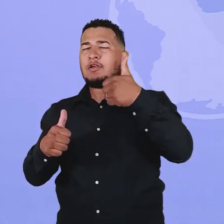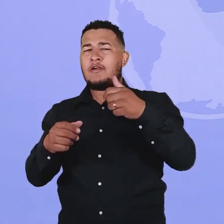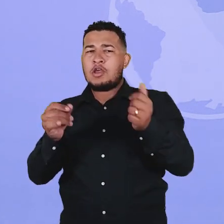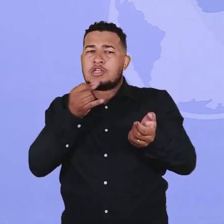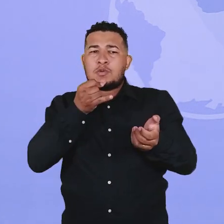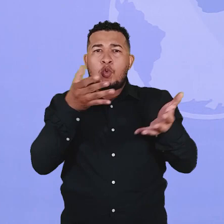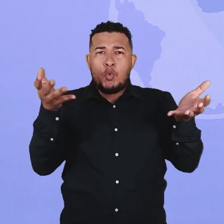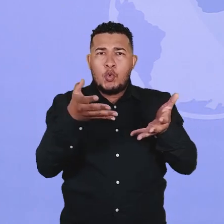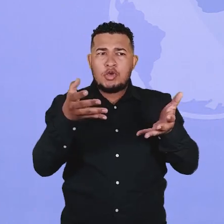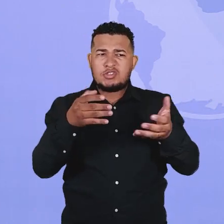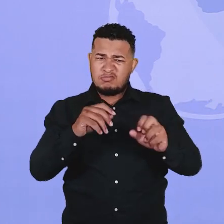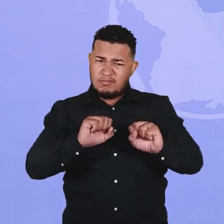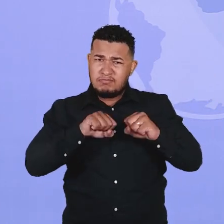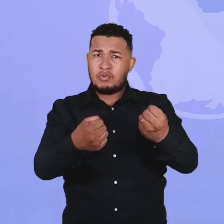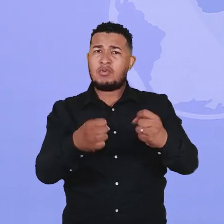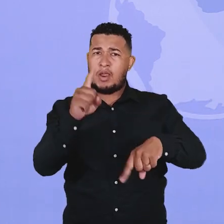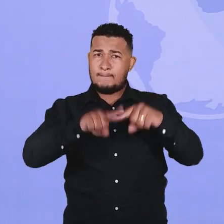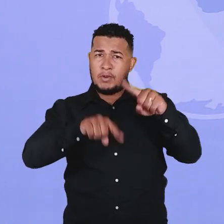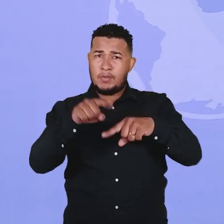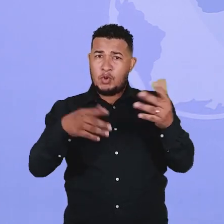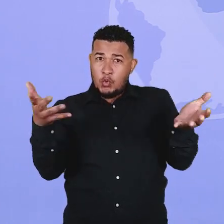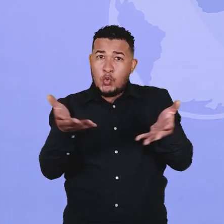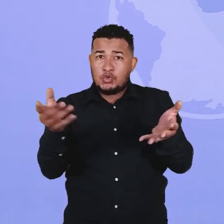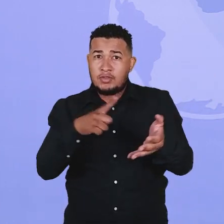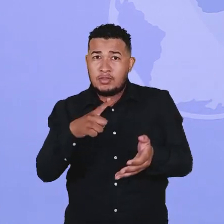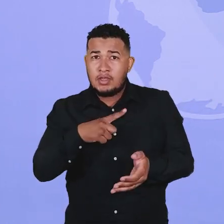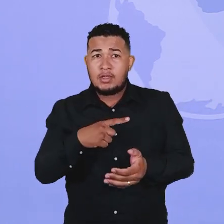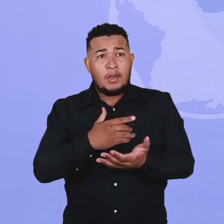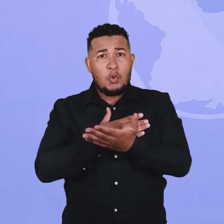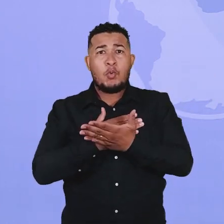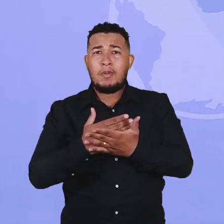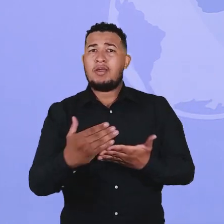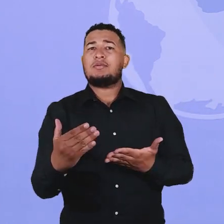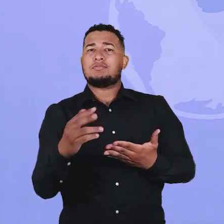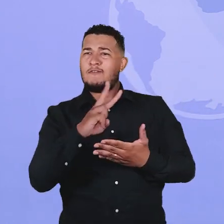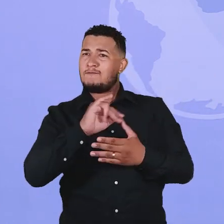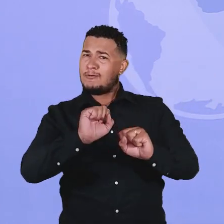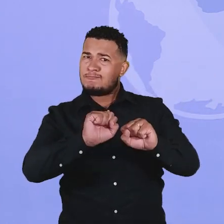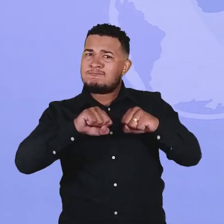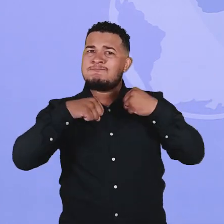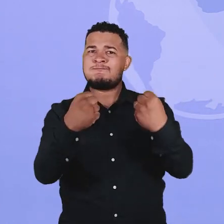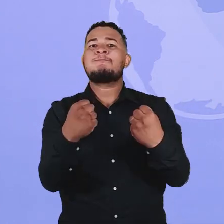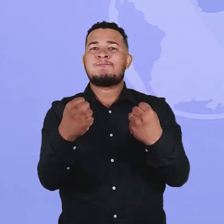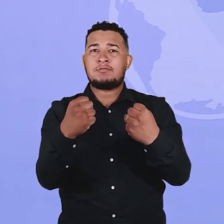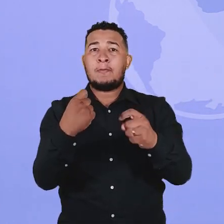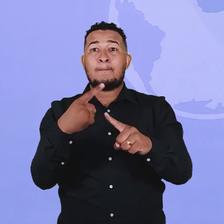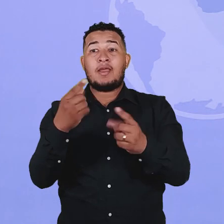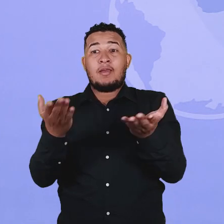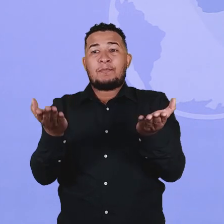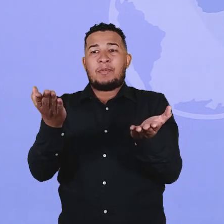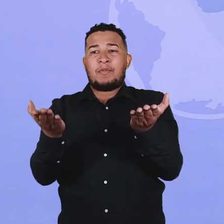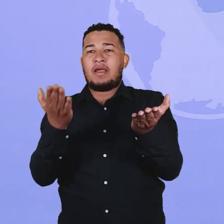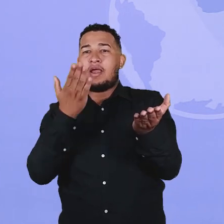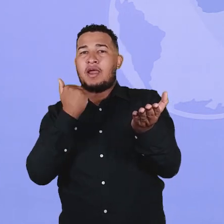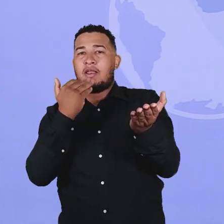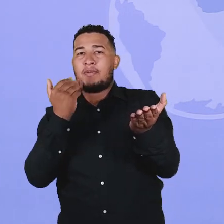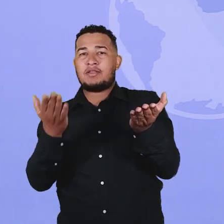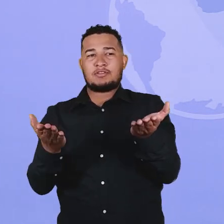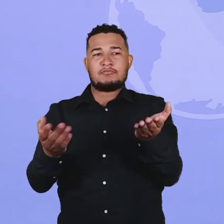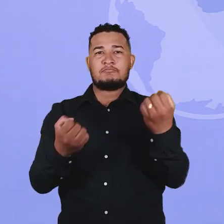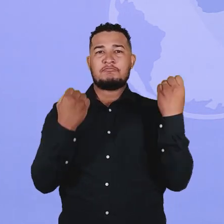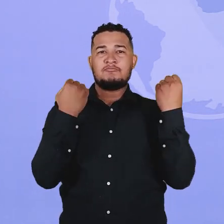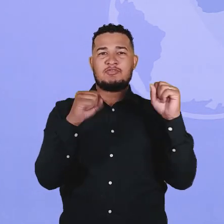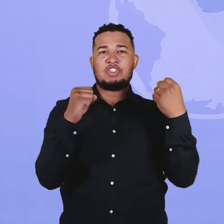melhor ainda. Então, com a condição que você tem hoje, com os recursos que você tem hoje, comece a botar em prática esse equilíbrio